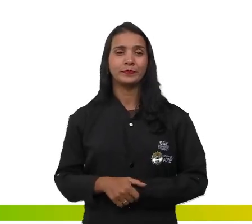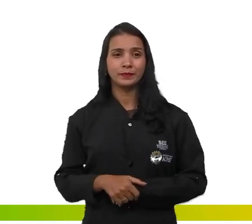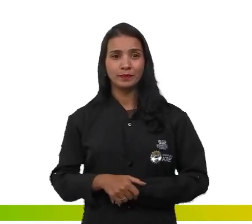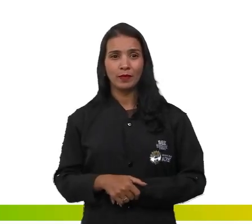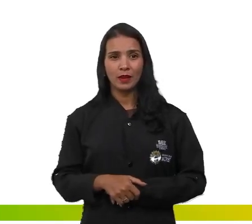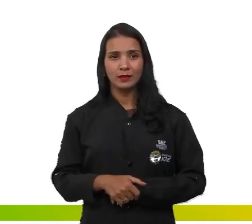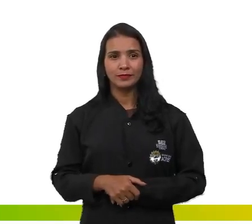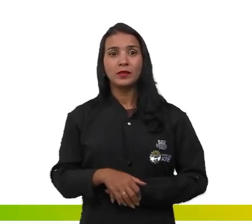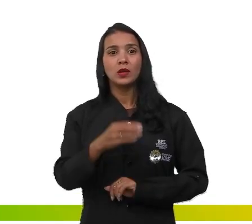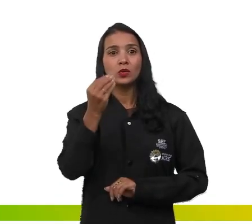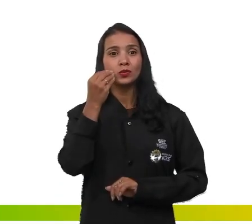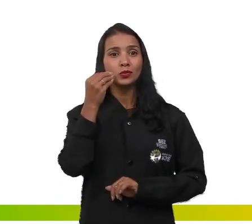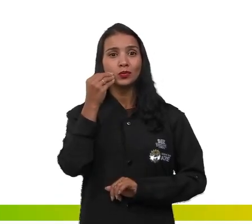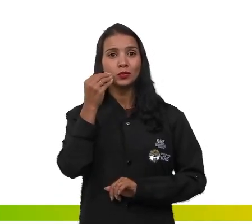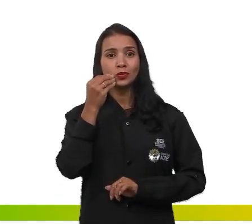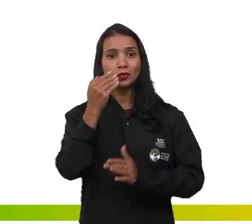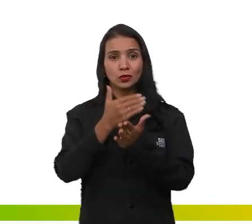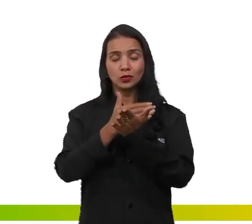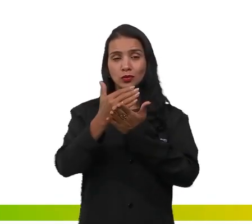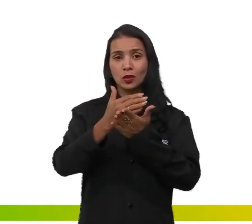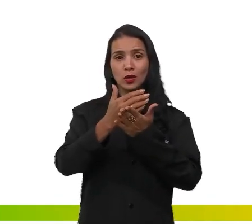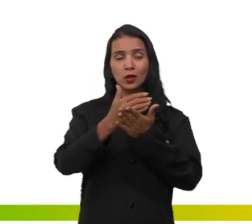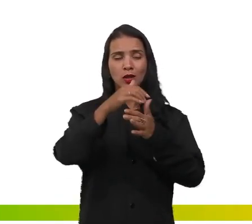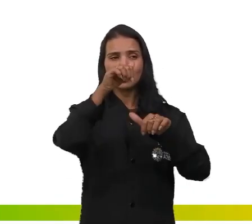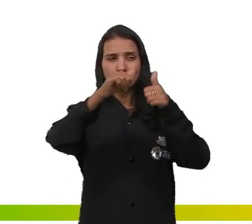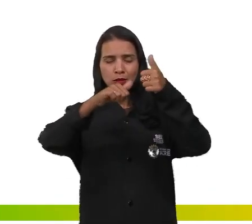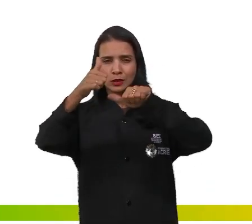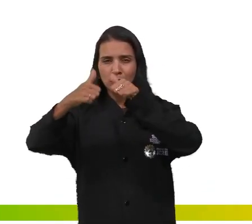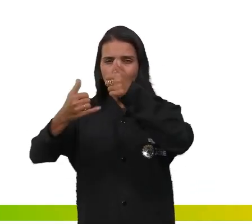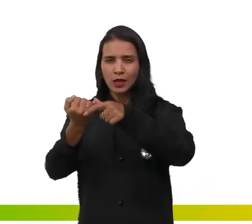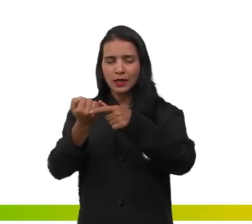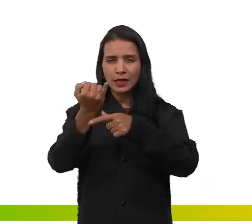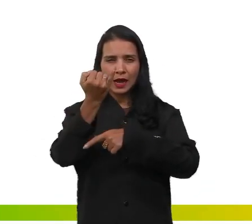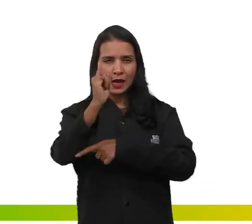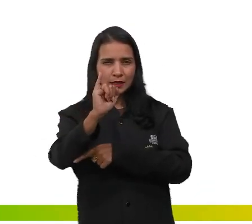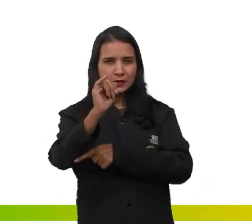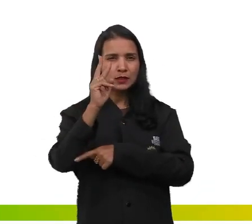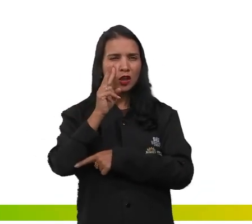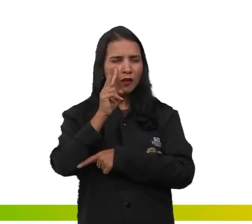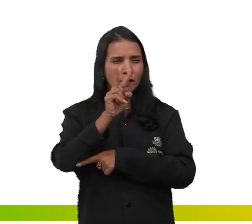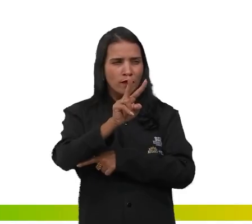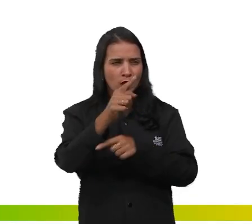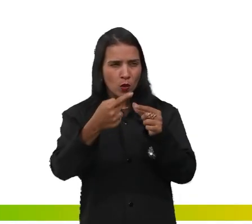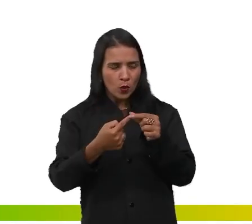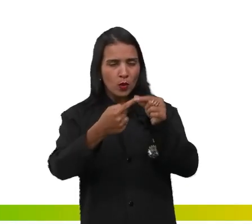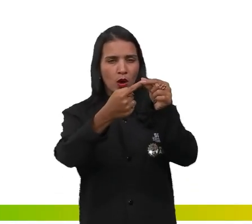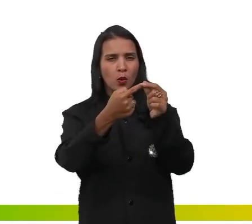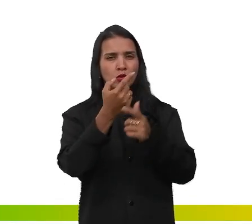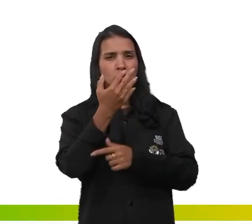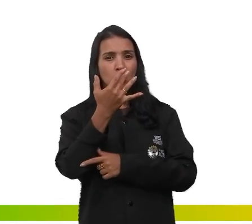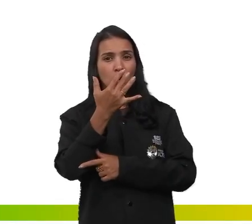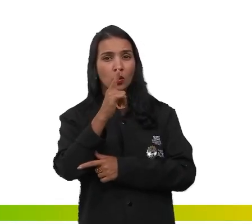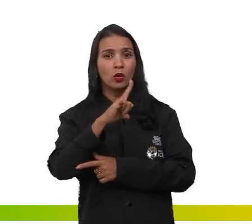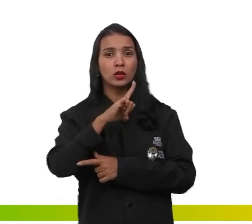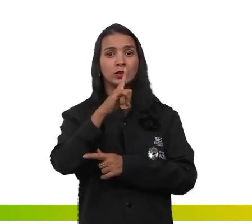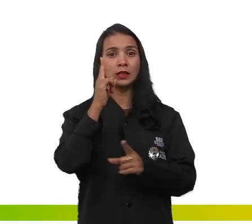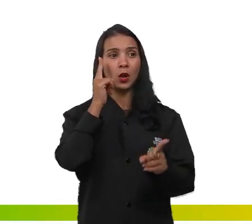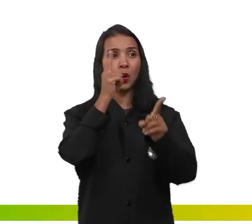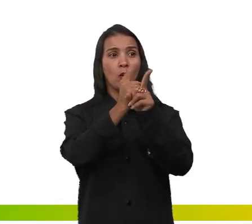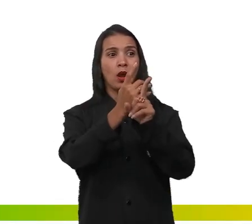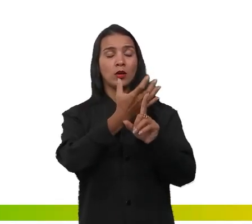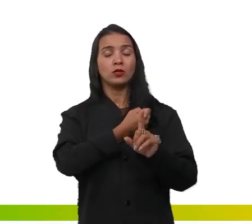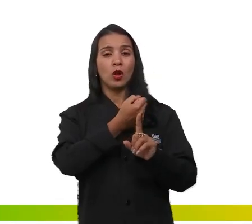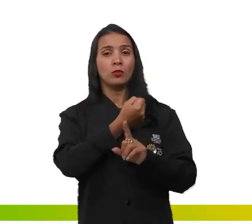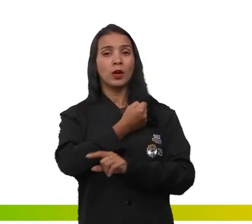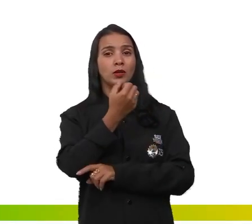Um dos testes iniciais para a verificação da ocorrência do daltonismo consiste na identificação de números de imagens